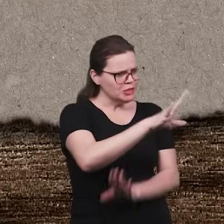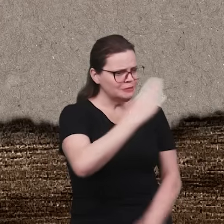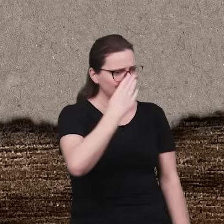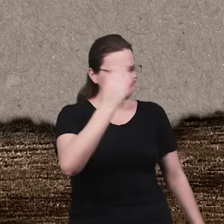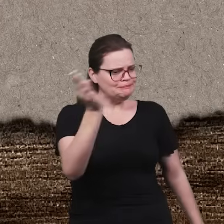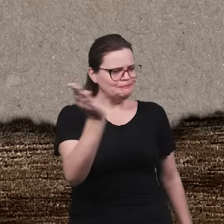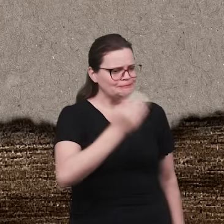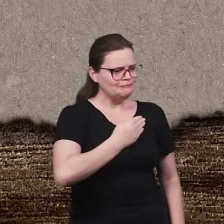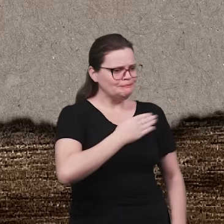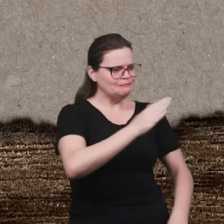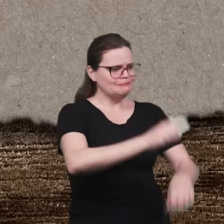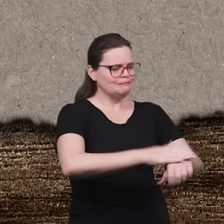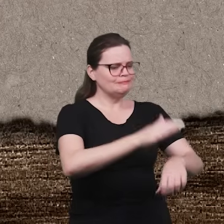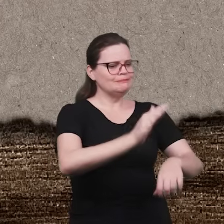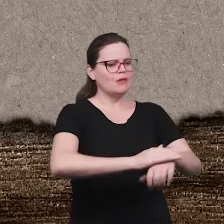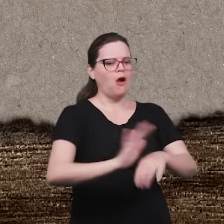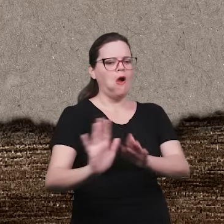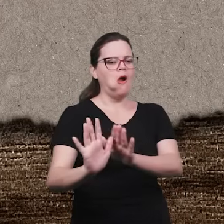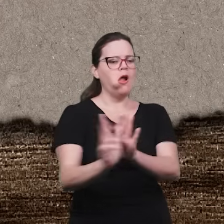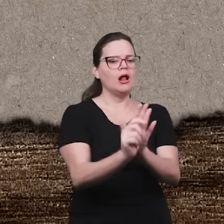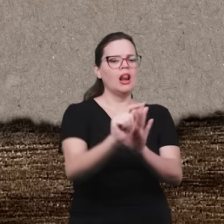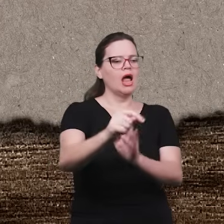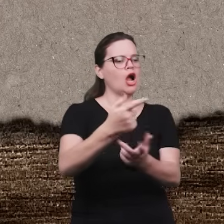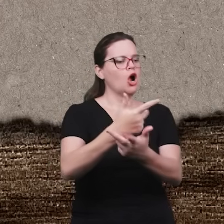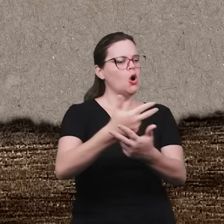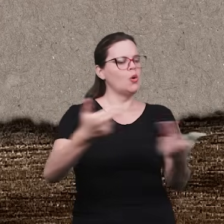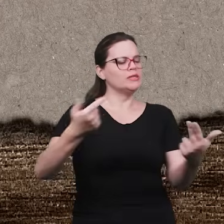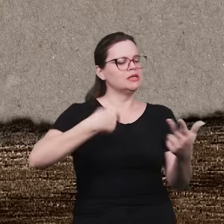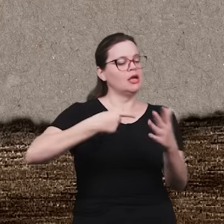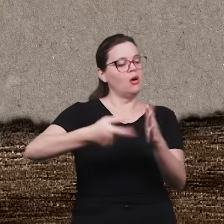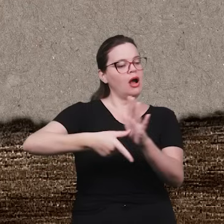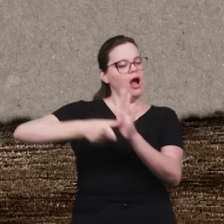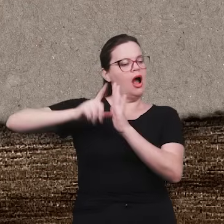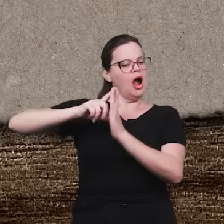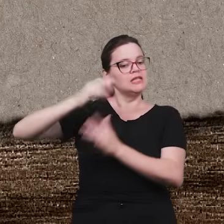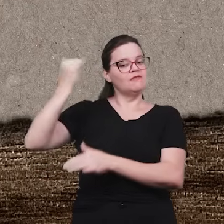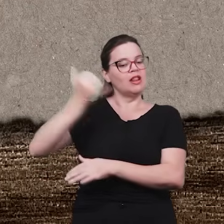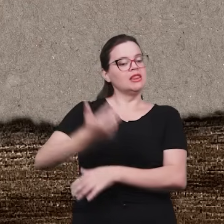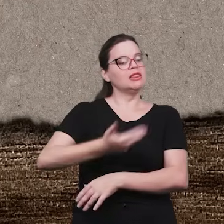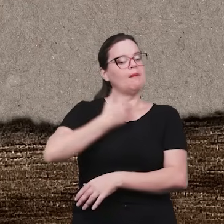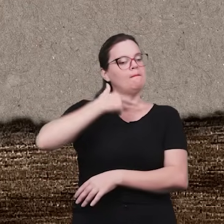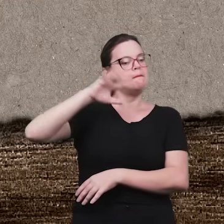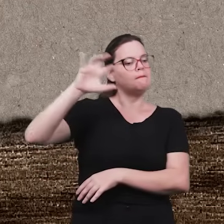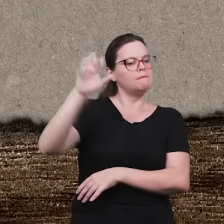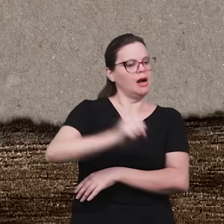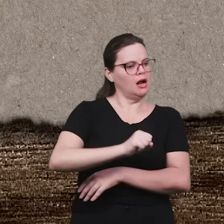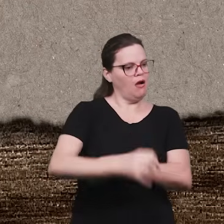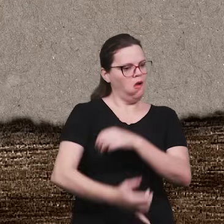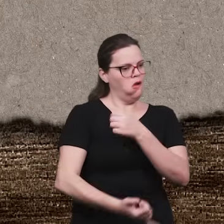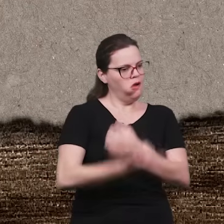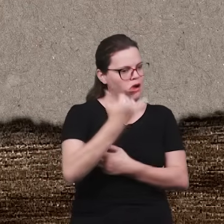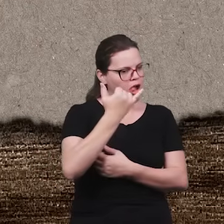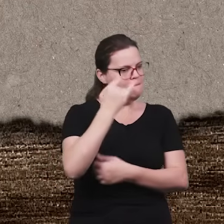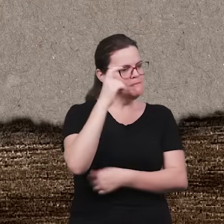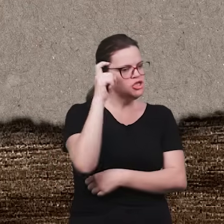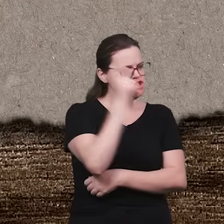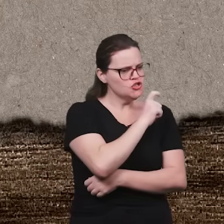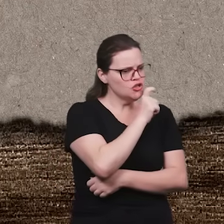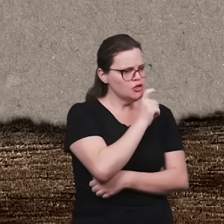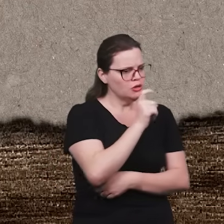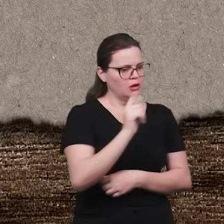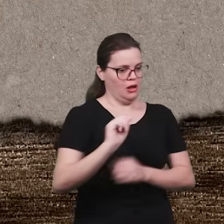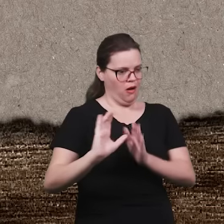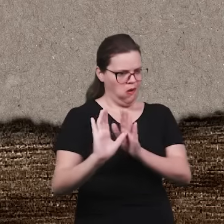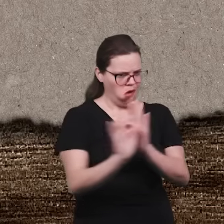até tomaram do anátema. E também furtaram, e também mentiram, e até debaixo da sua bagagem